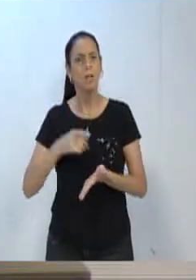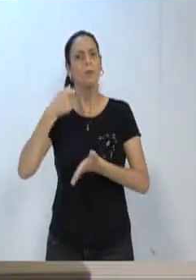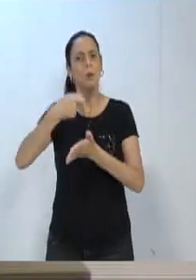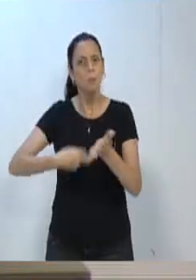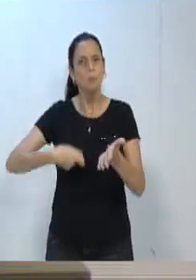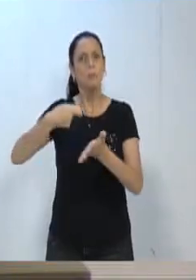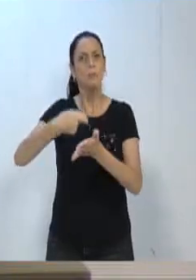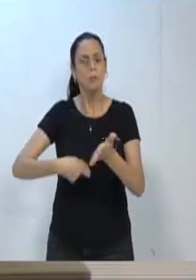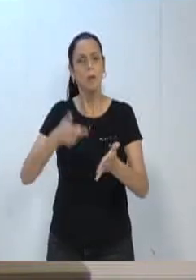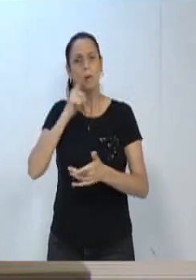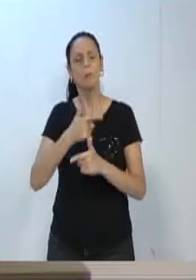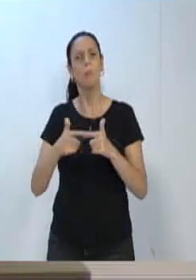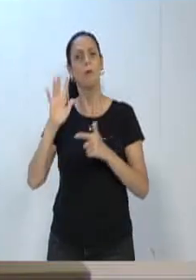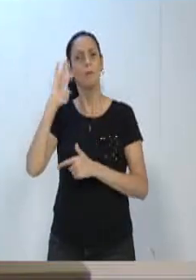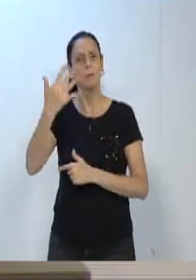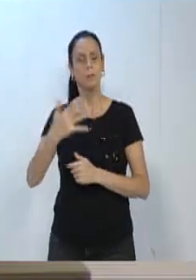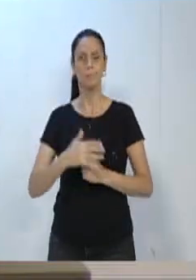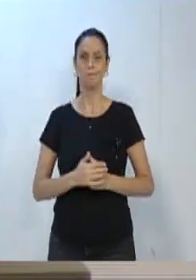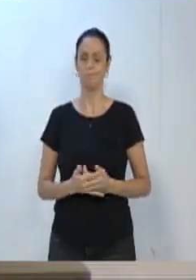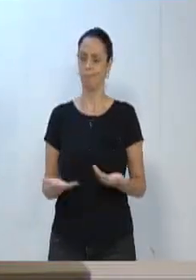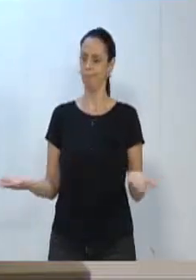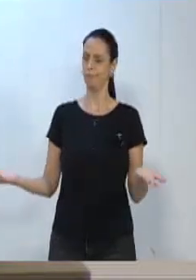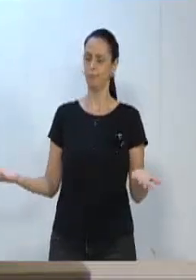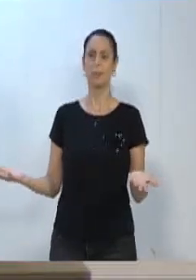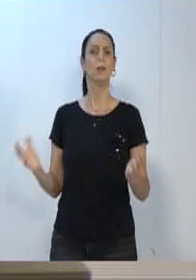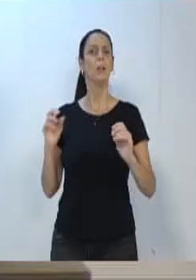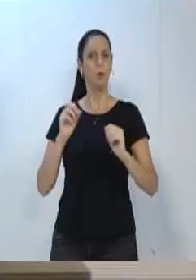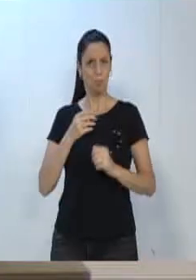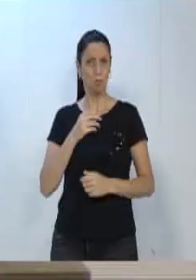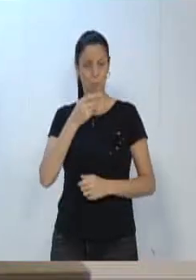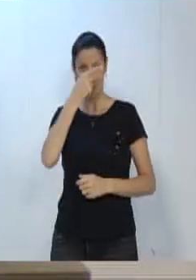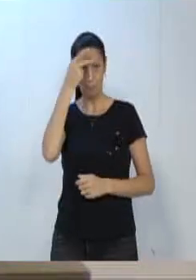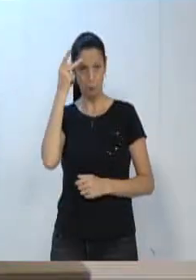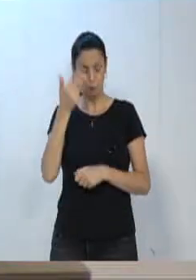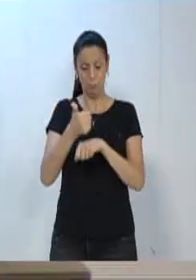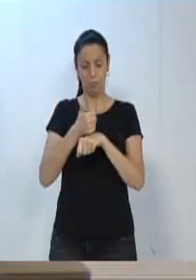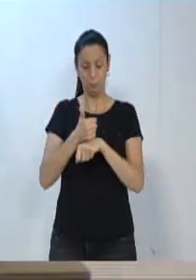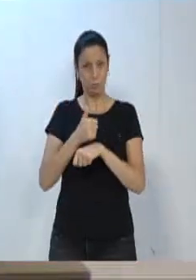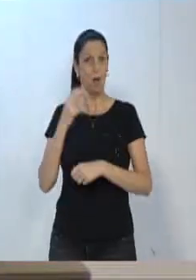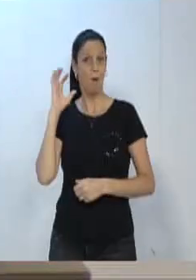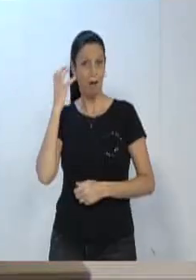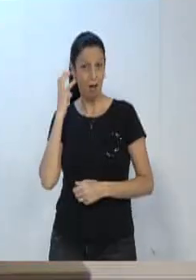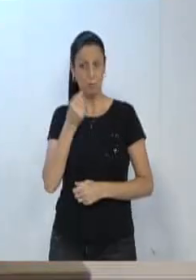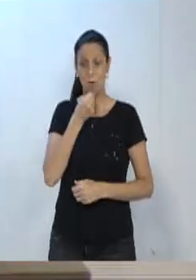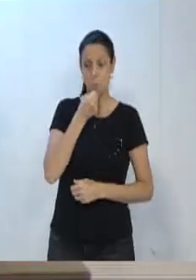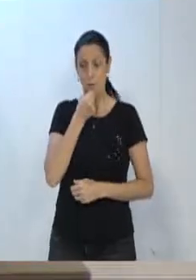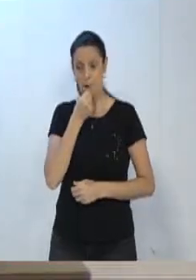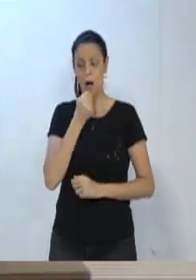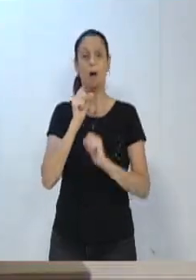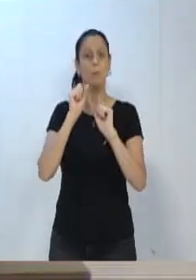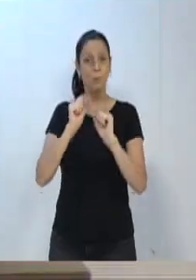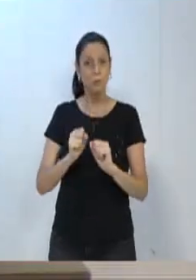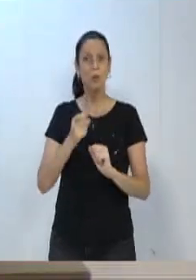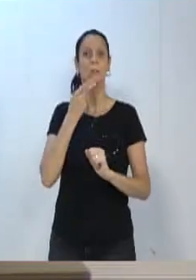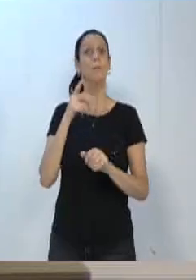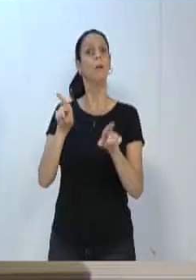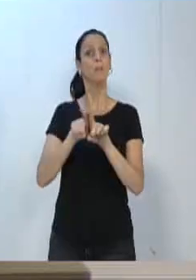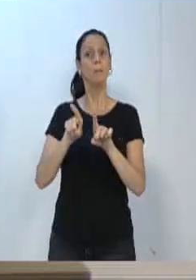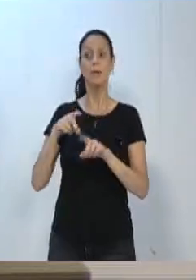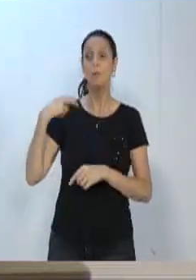ver. Custava falar que a Câmara de Vereadores de Blumenau levou para frente para o Executivo para que acontecesse aquela